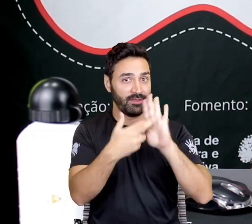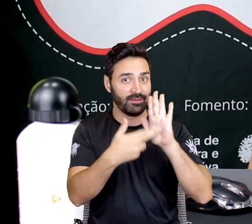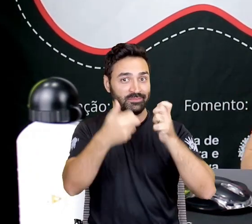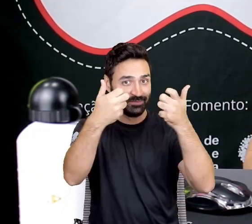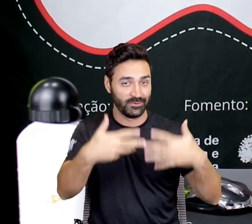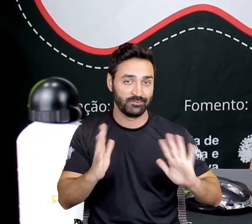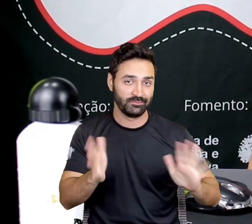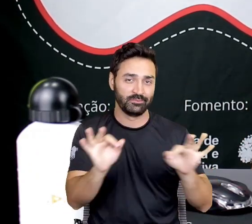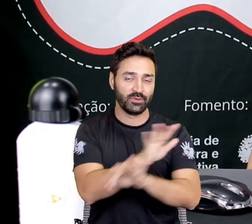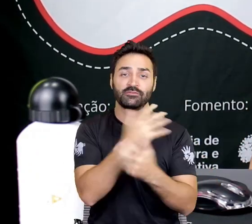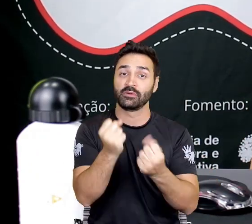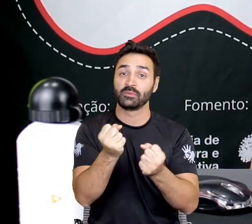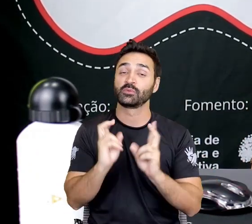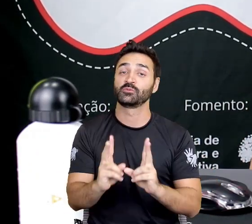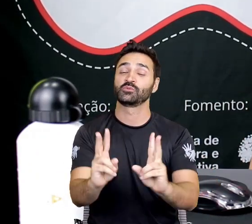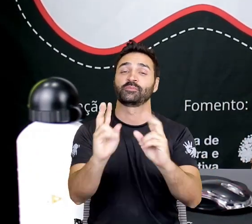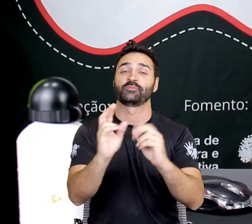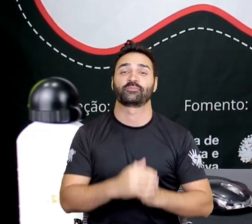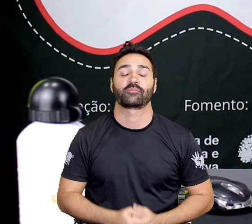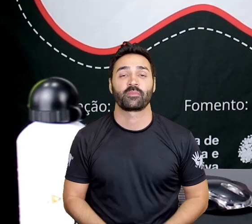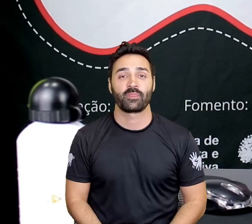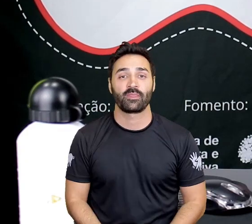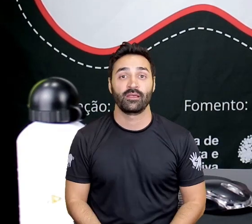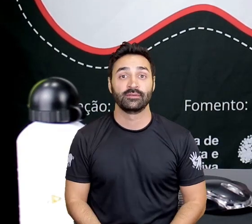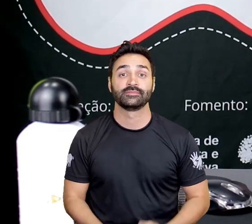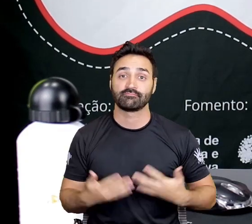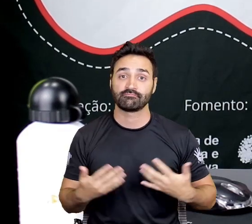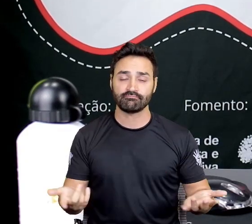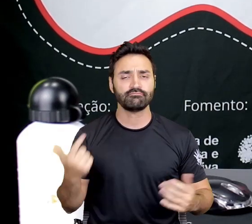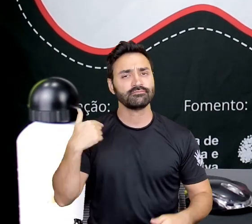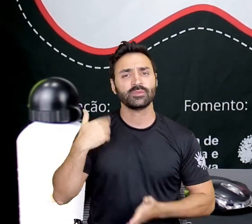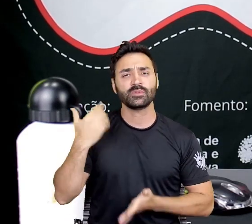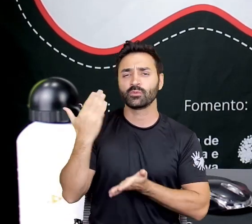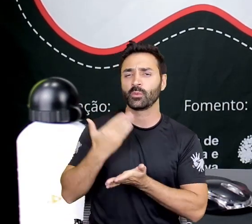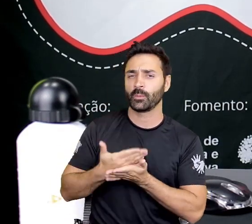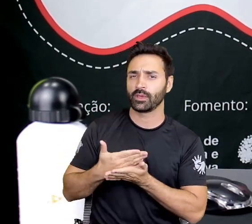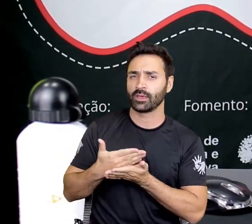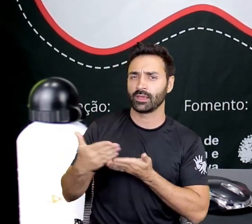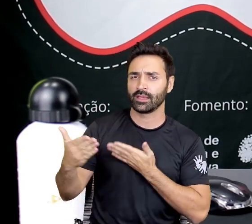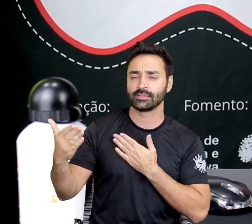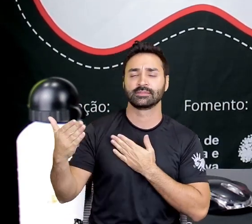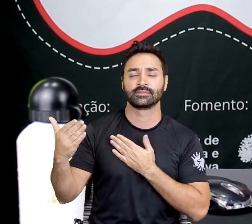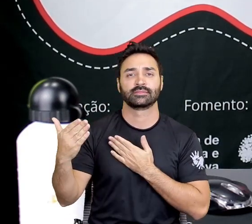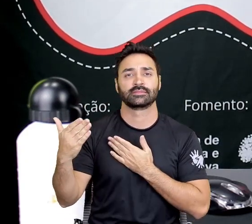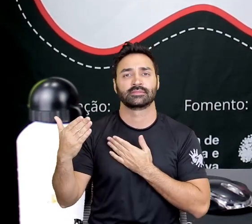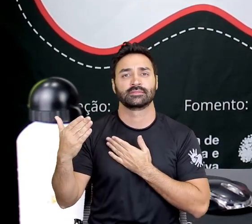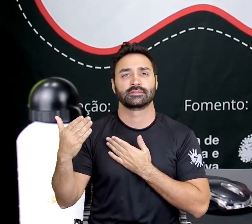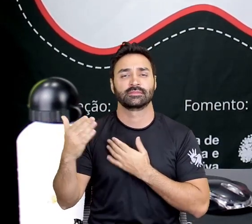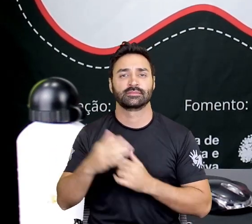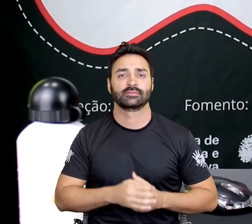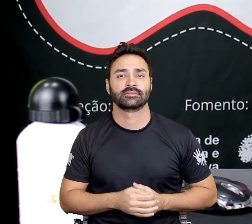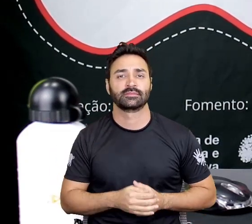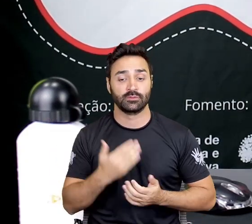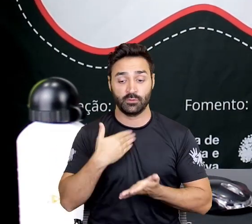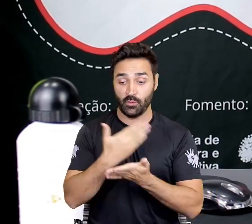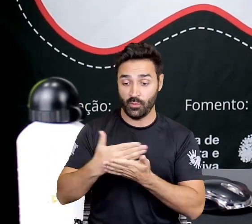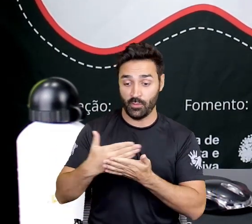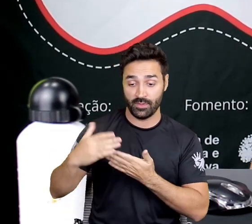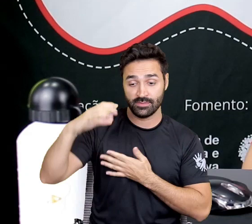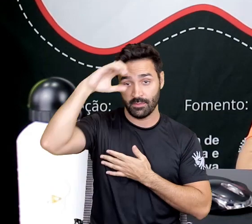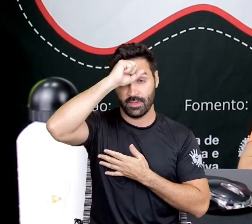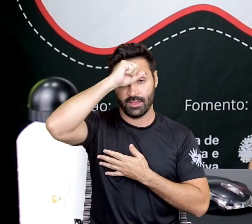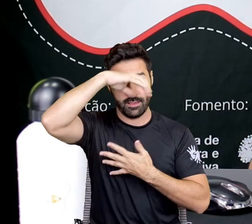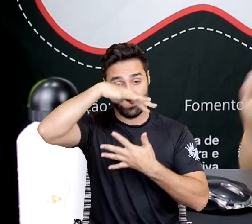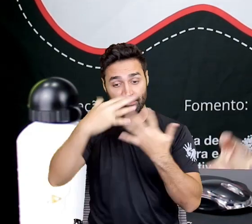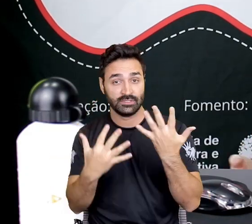vamos continuar. Como eu estava falando para vocês, eu comecei a aprender língua de